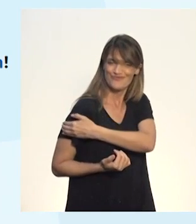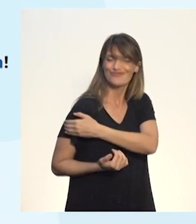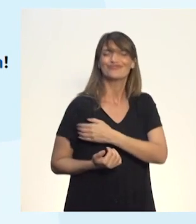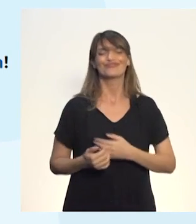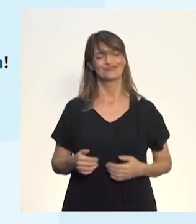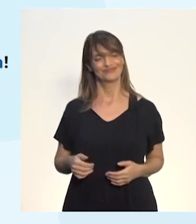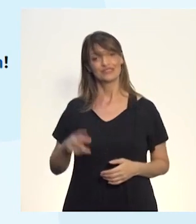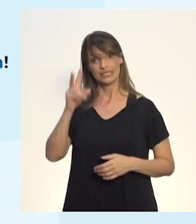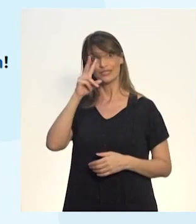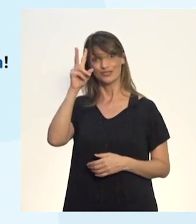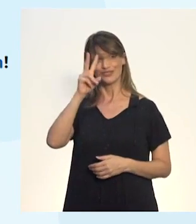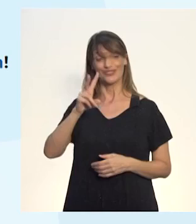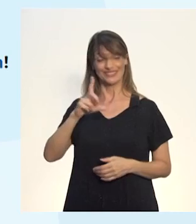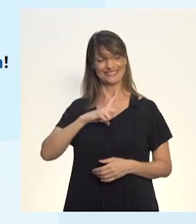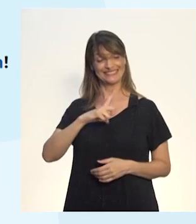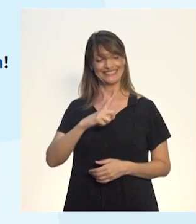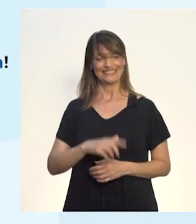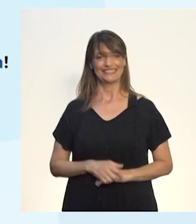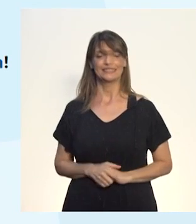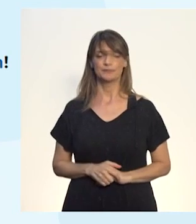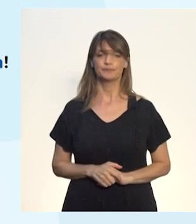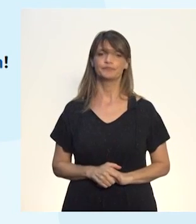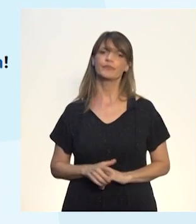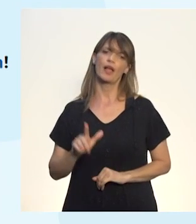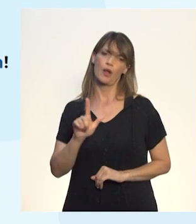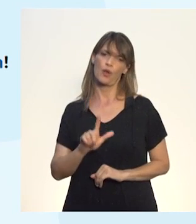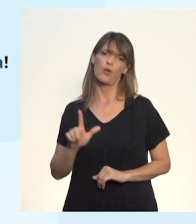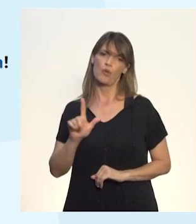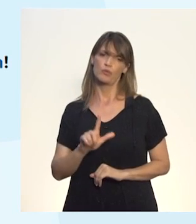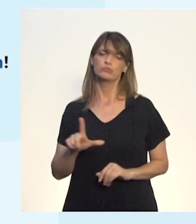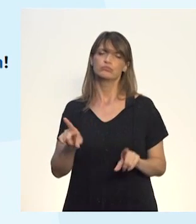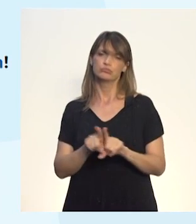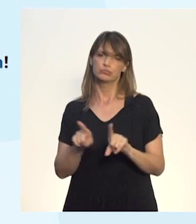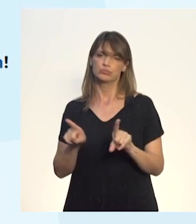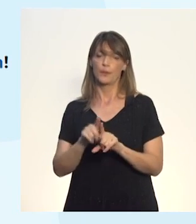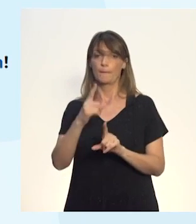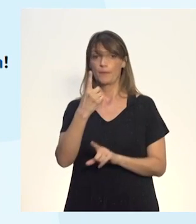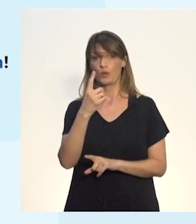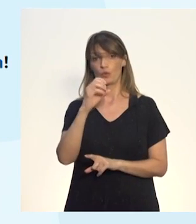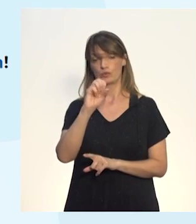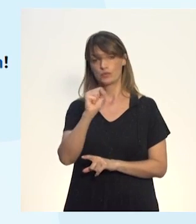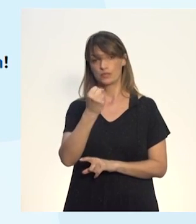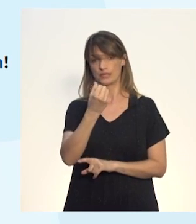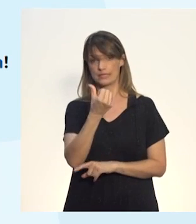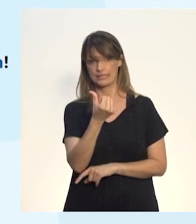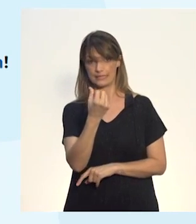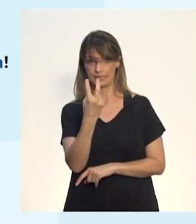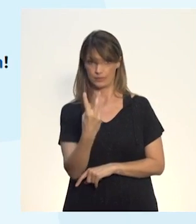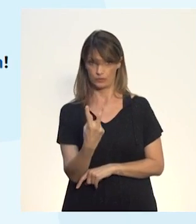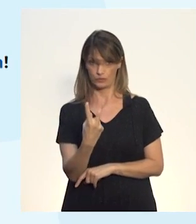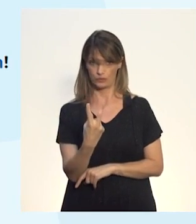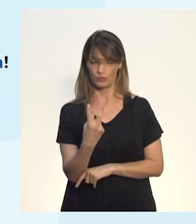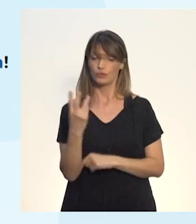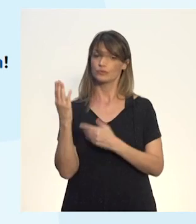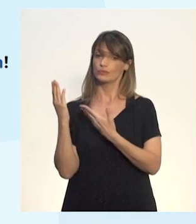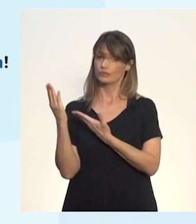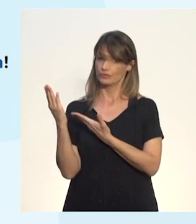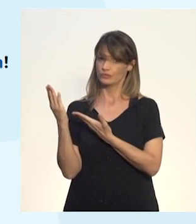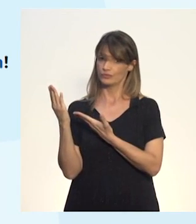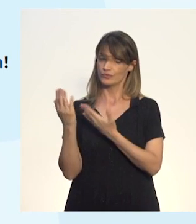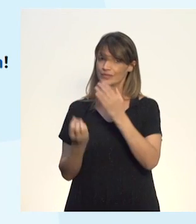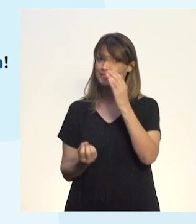obra. Aí, claro, a gente não pode deixar de mencionar, em 1862, o Victor Hugo